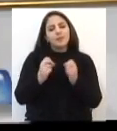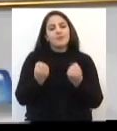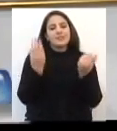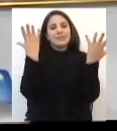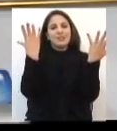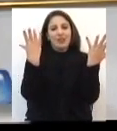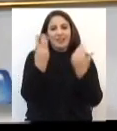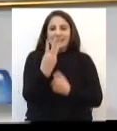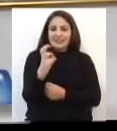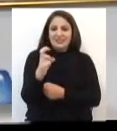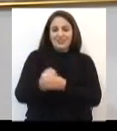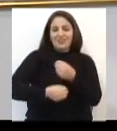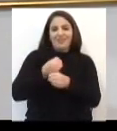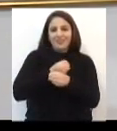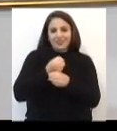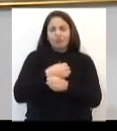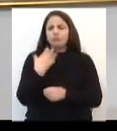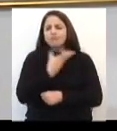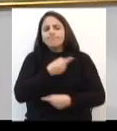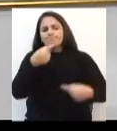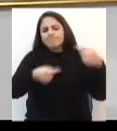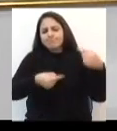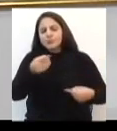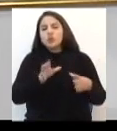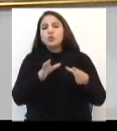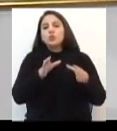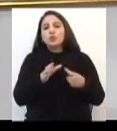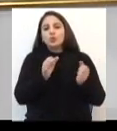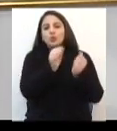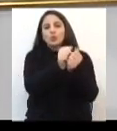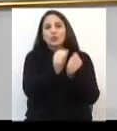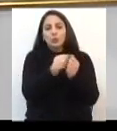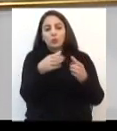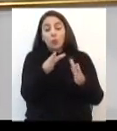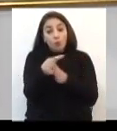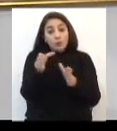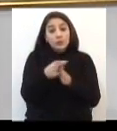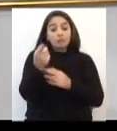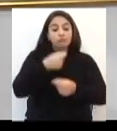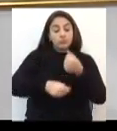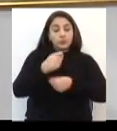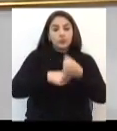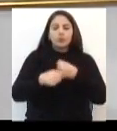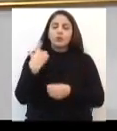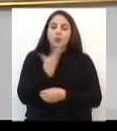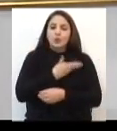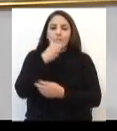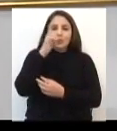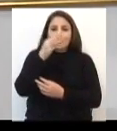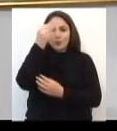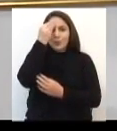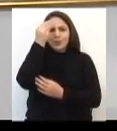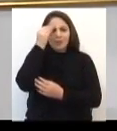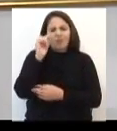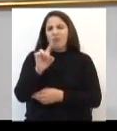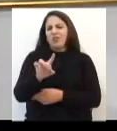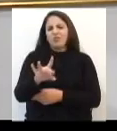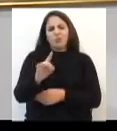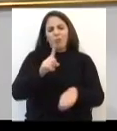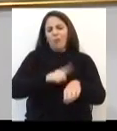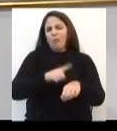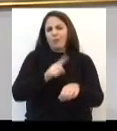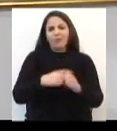anos. E aí, com muito debate junto a nossos executivos, ao nosso conselho de administração, entendemos que não é momento só de